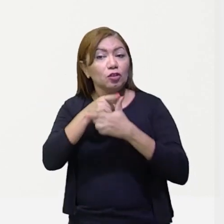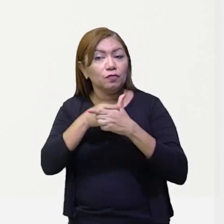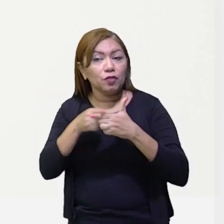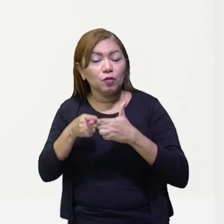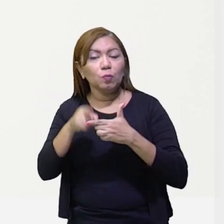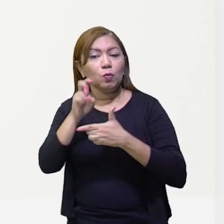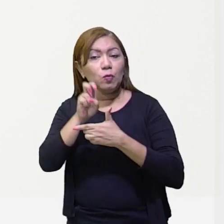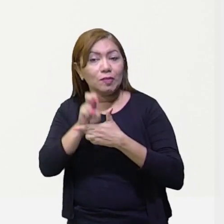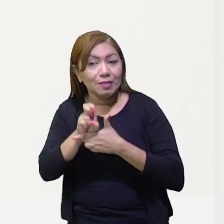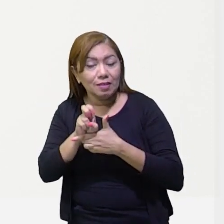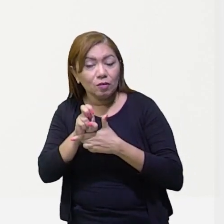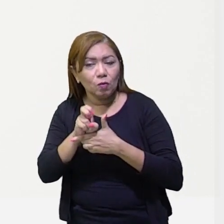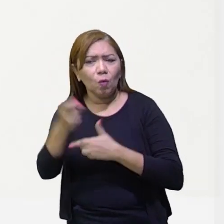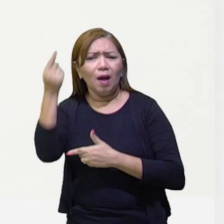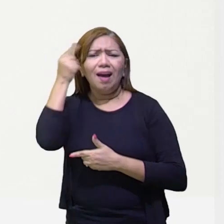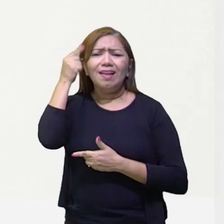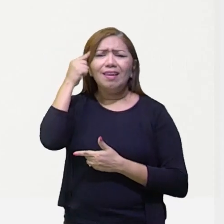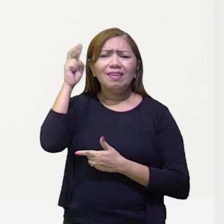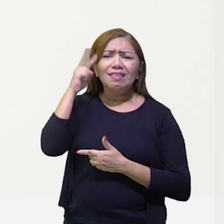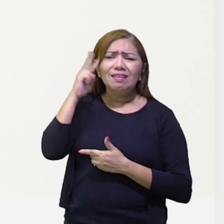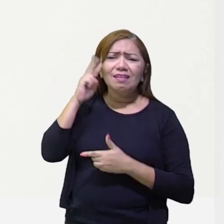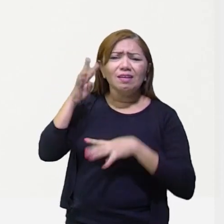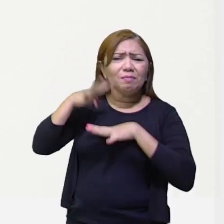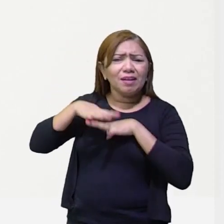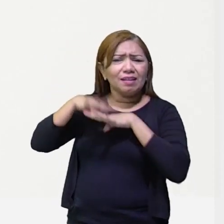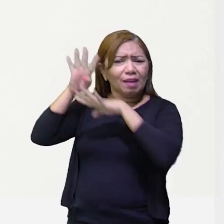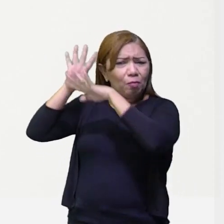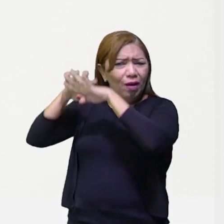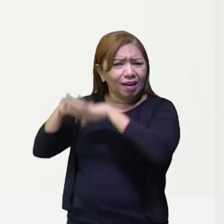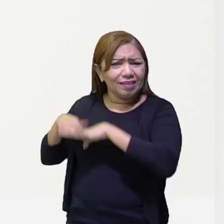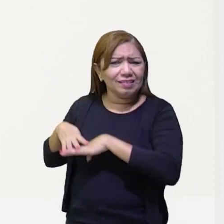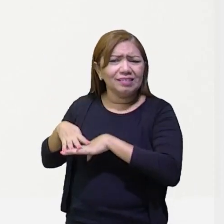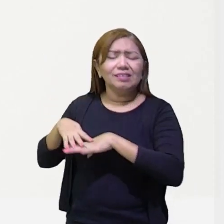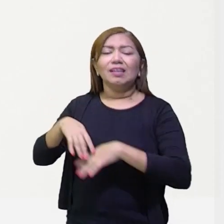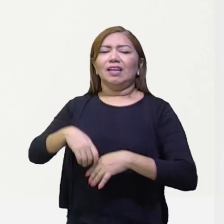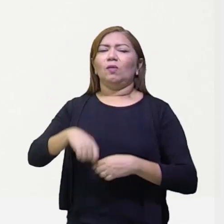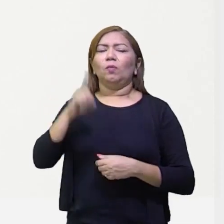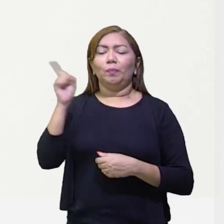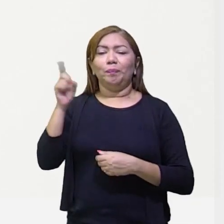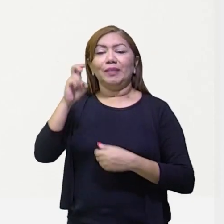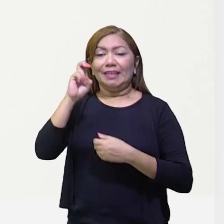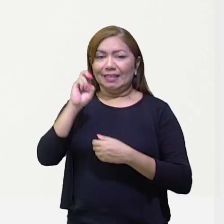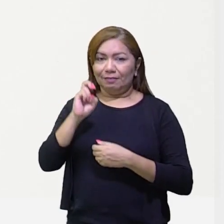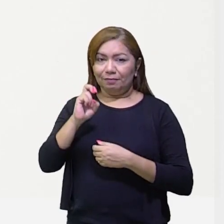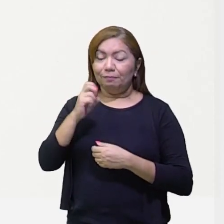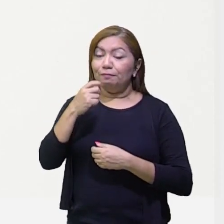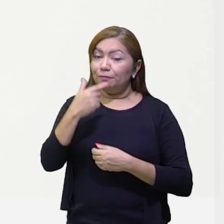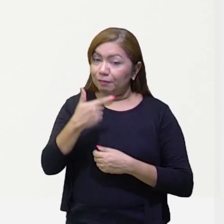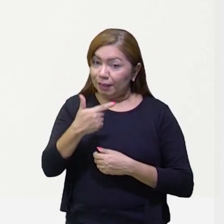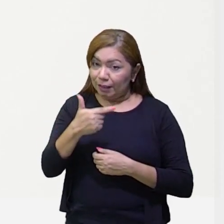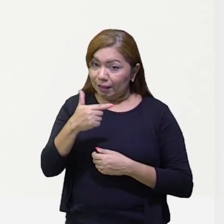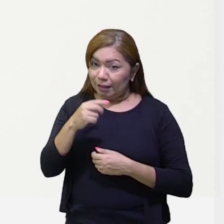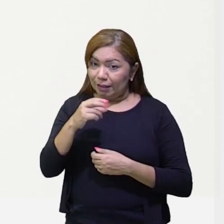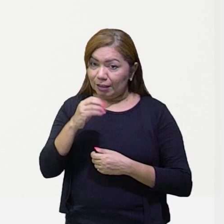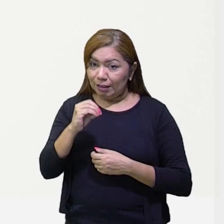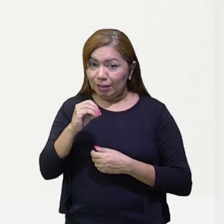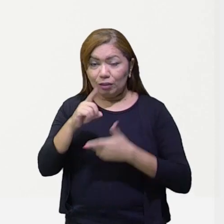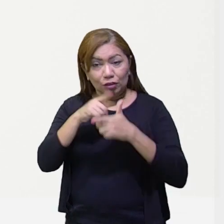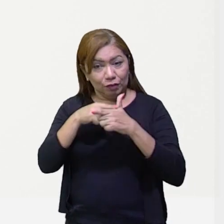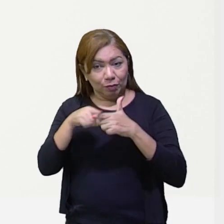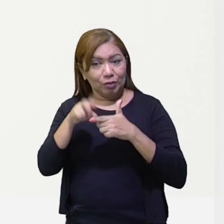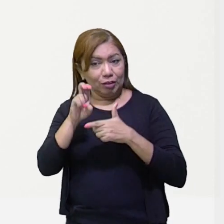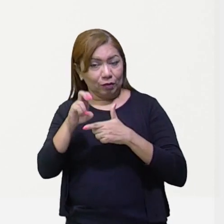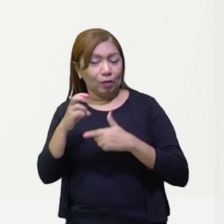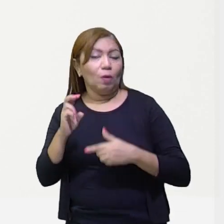5. Usando o recurso da tabuada, 20 dividido por 5 é quanto? 4. 5 vezes